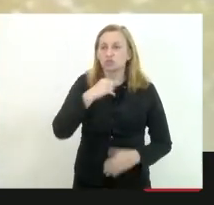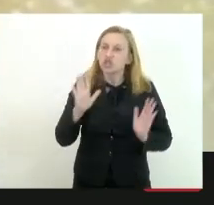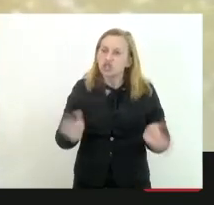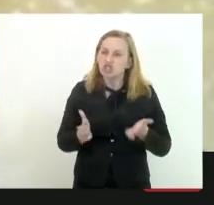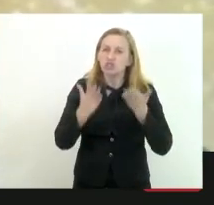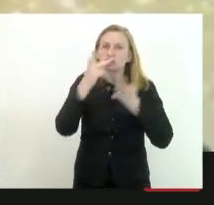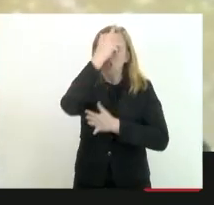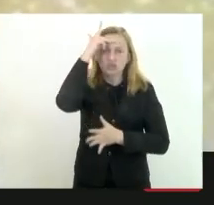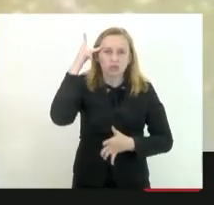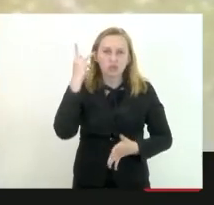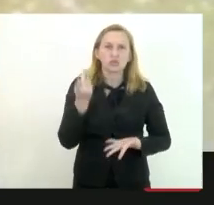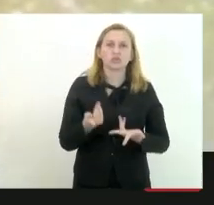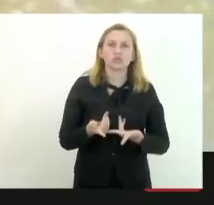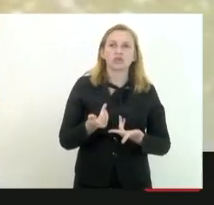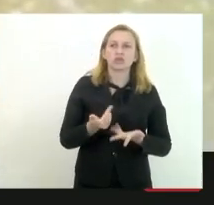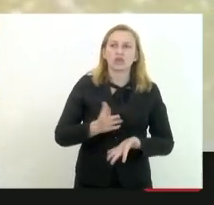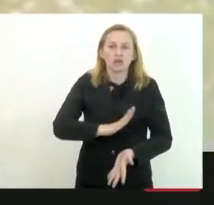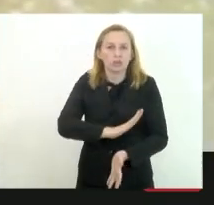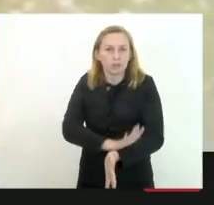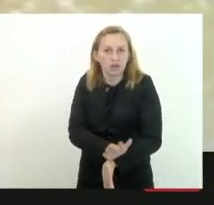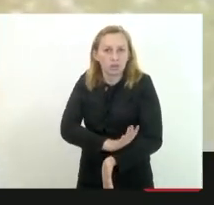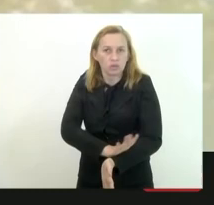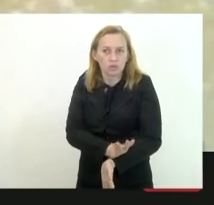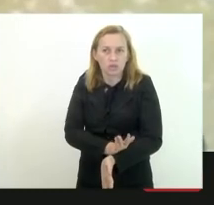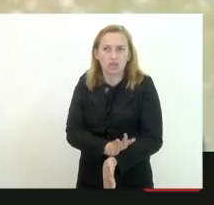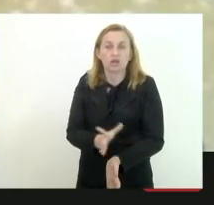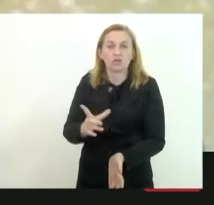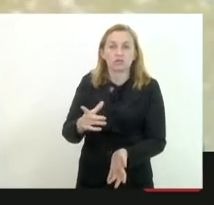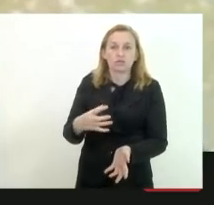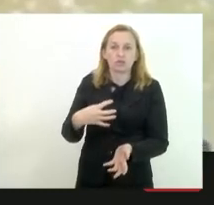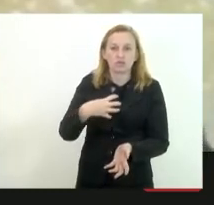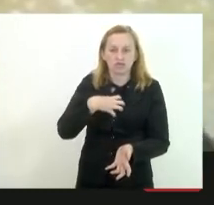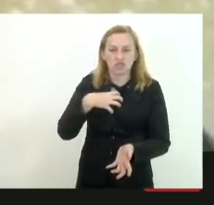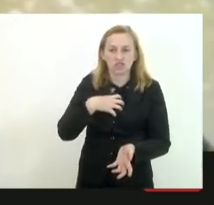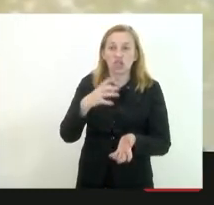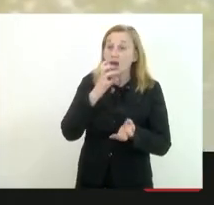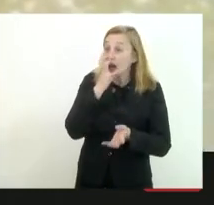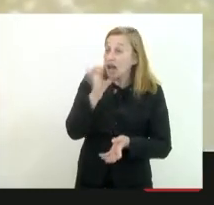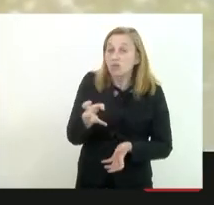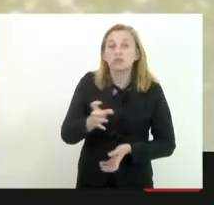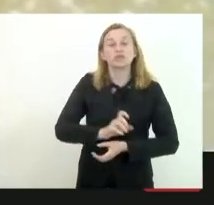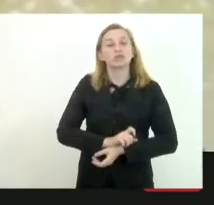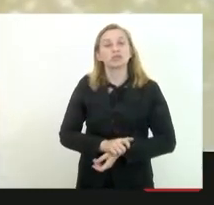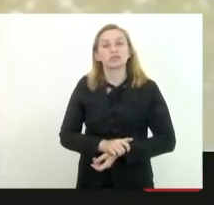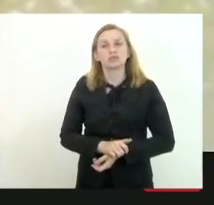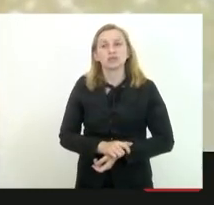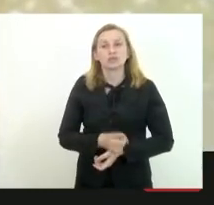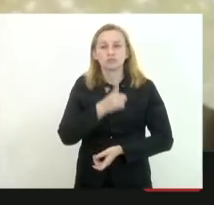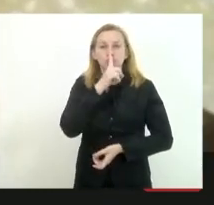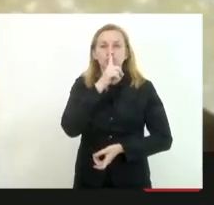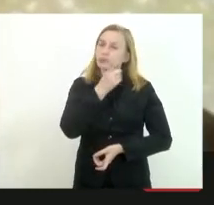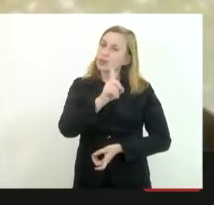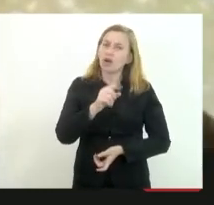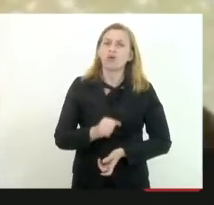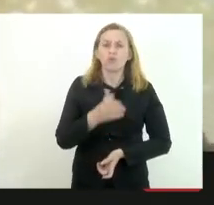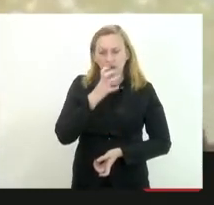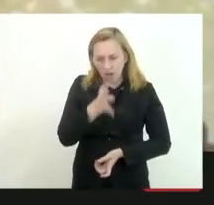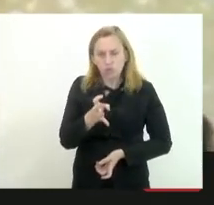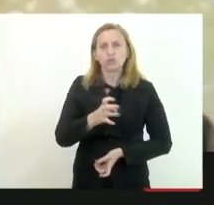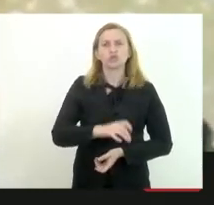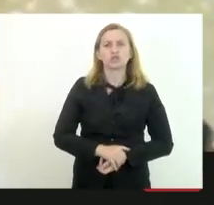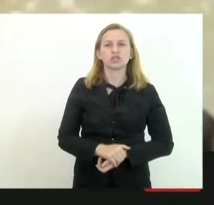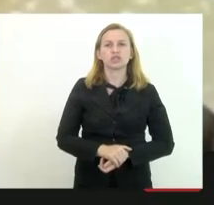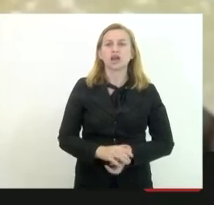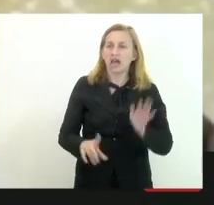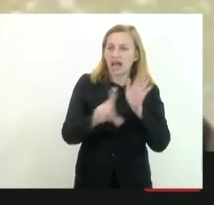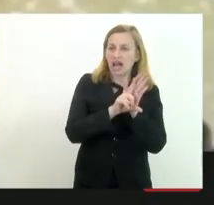que sofrerem preconceito religioso, que elas façam a denúncia, a declaração. Então, quando a gente, no caso da